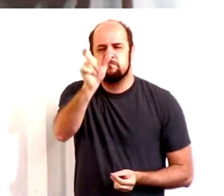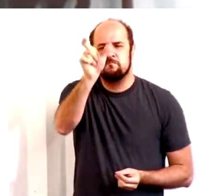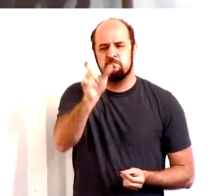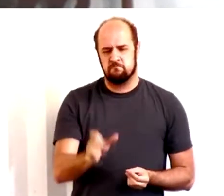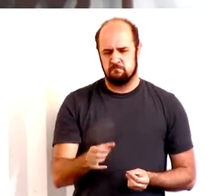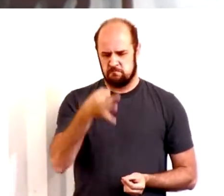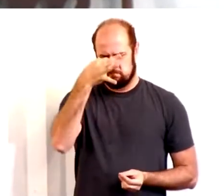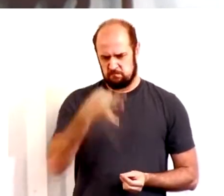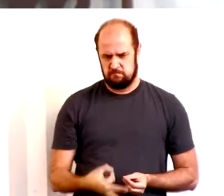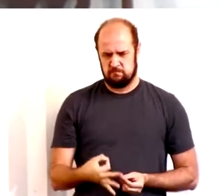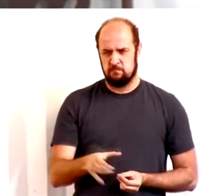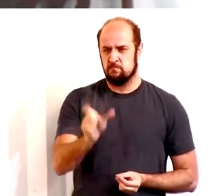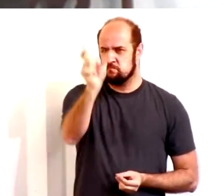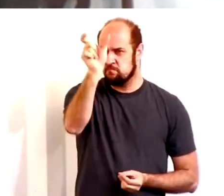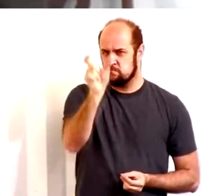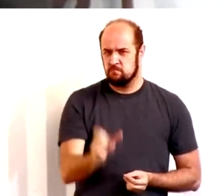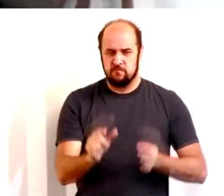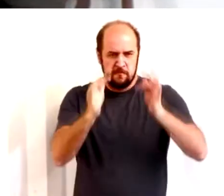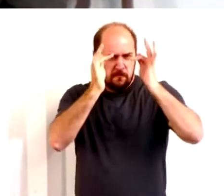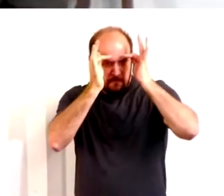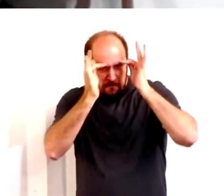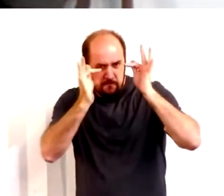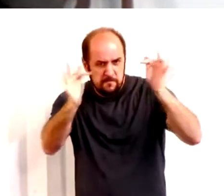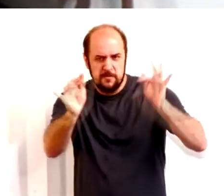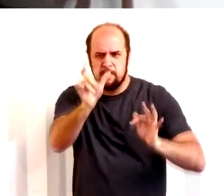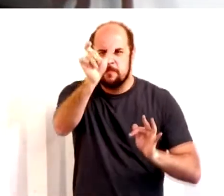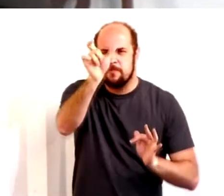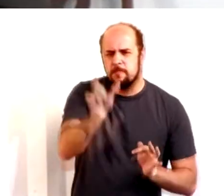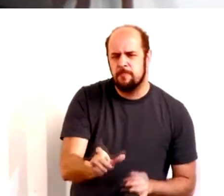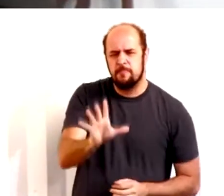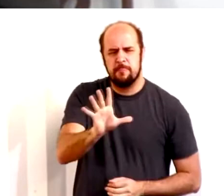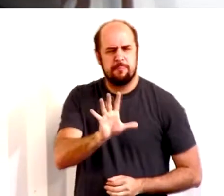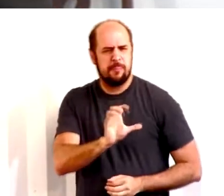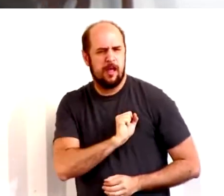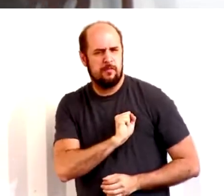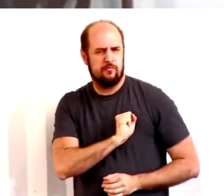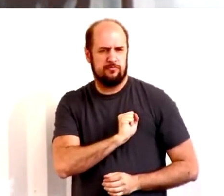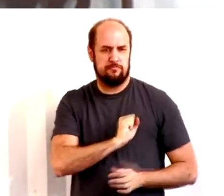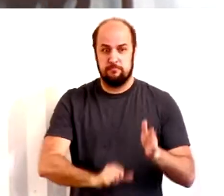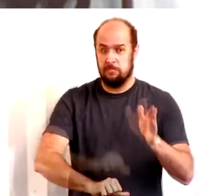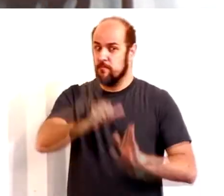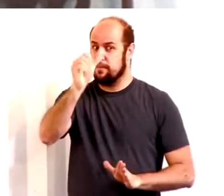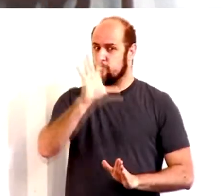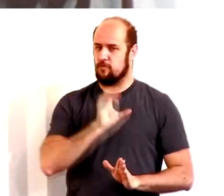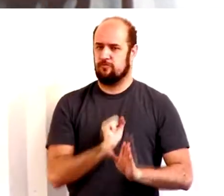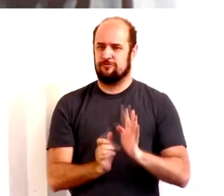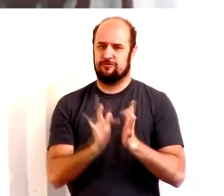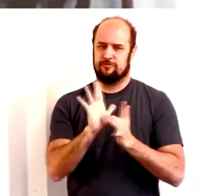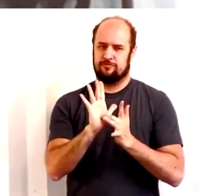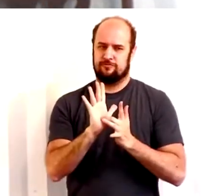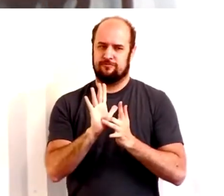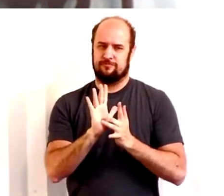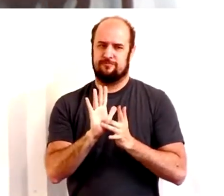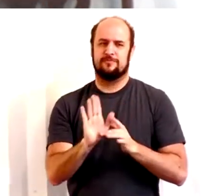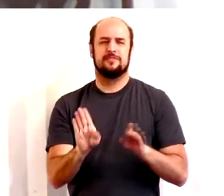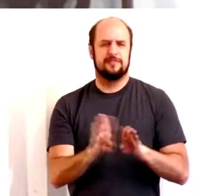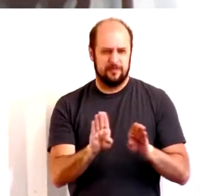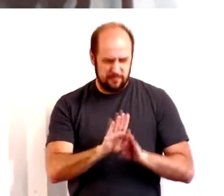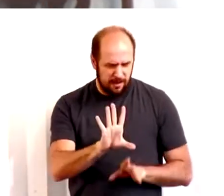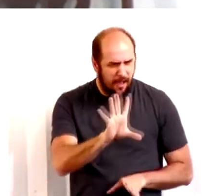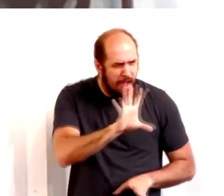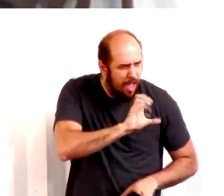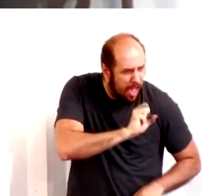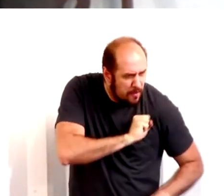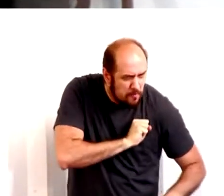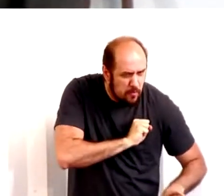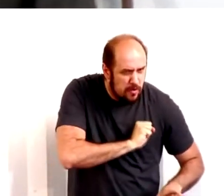integridade, de fidelidade, de amor a Cristo antes de tudo, mas também amor uns